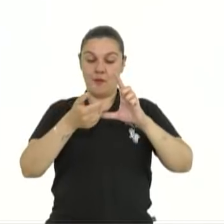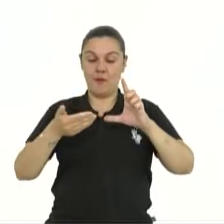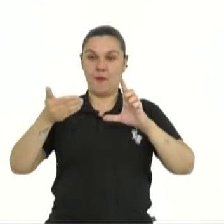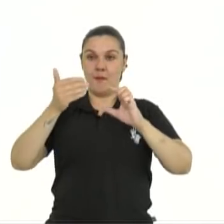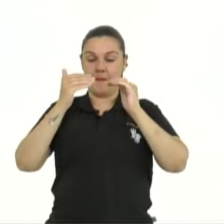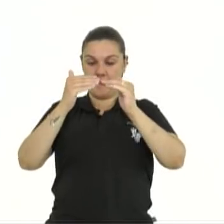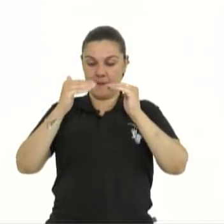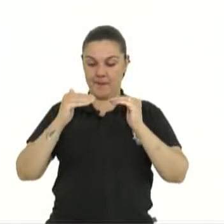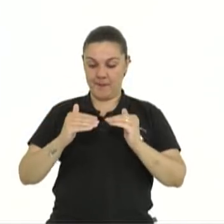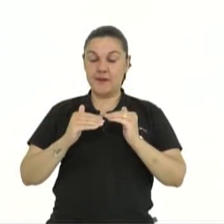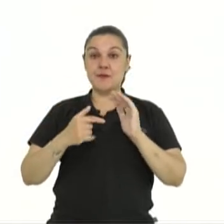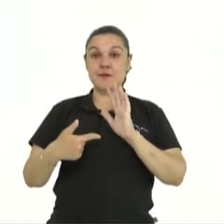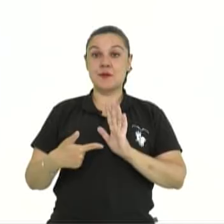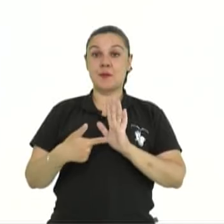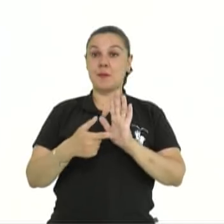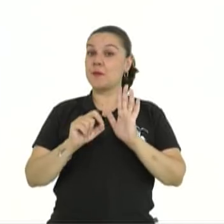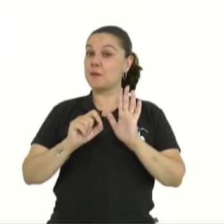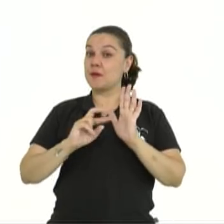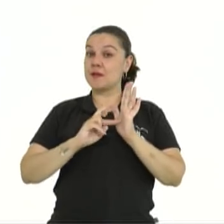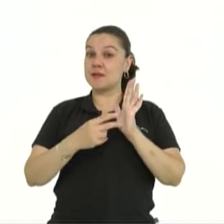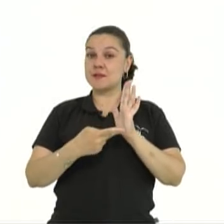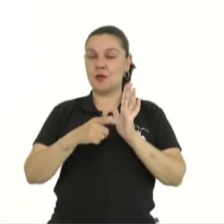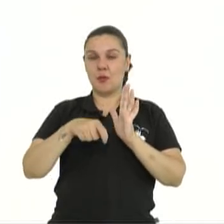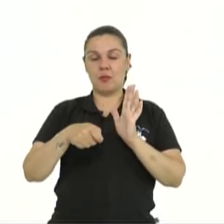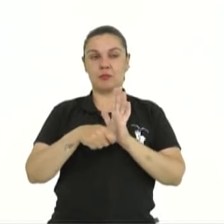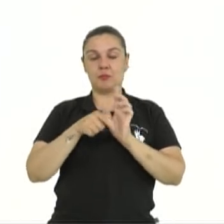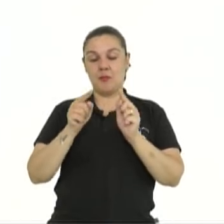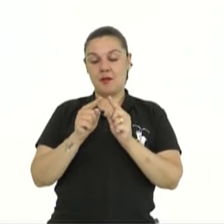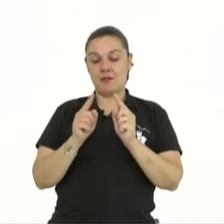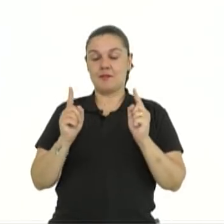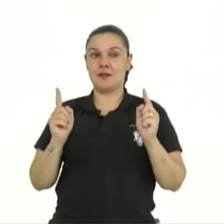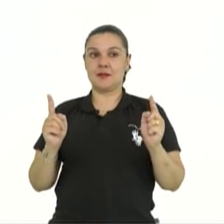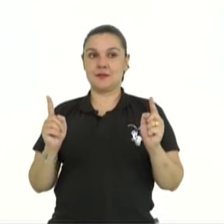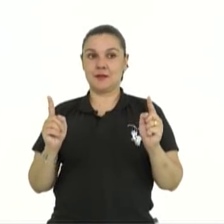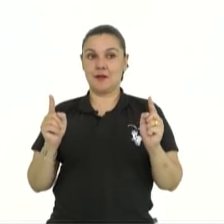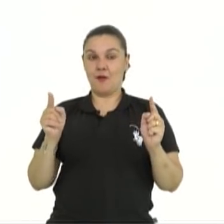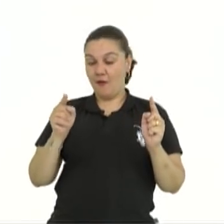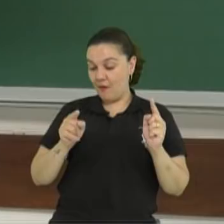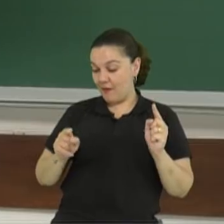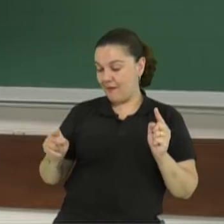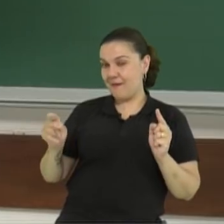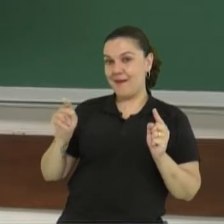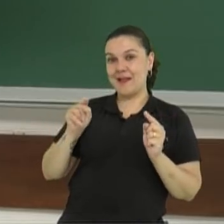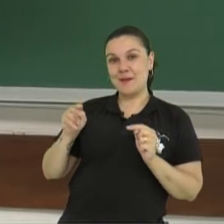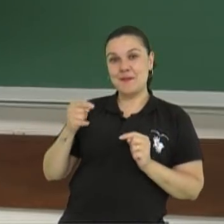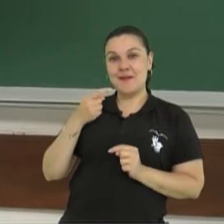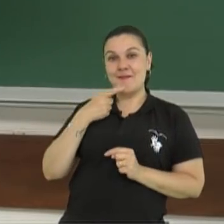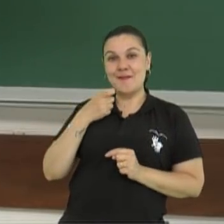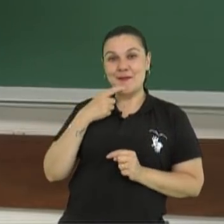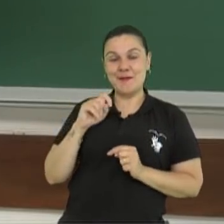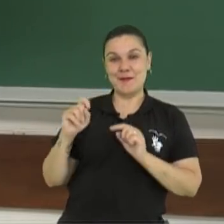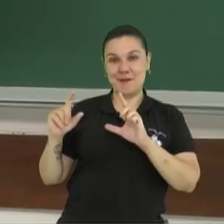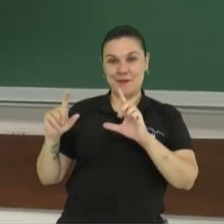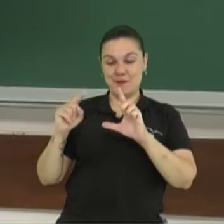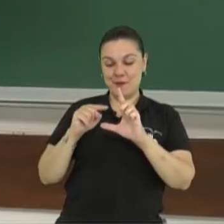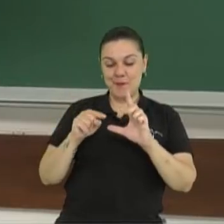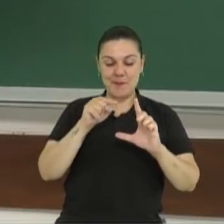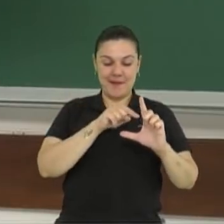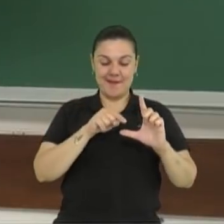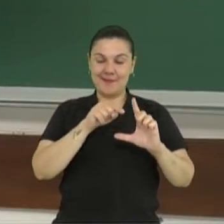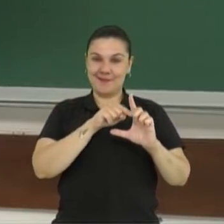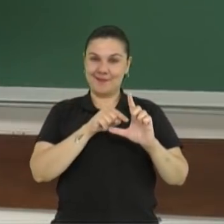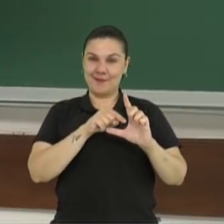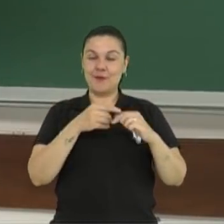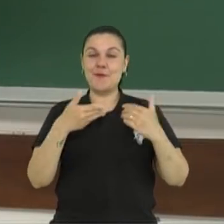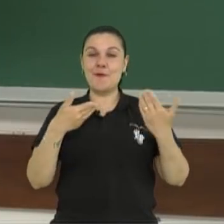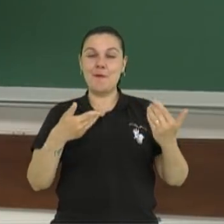mapa abaixo e ele representa, né, um tipo de escala. Então, até a professora, né, circulou aqui escala. Qual